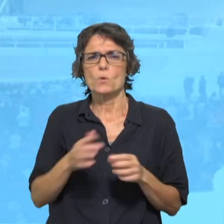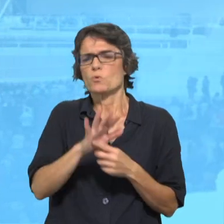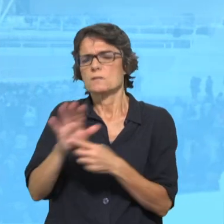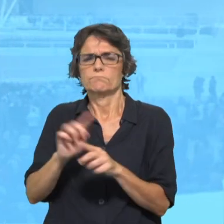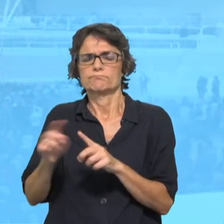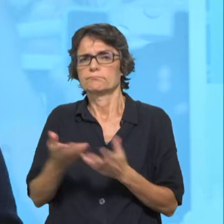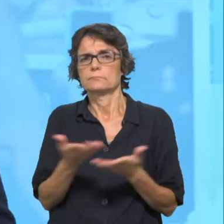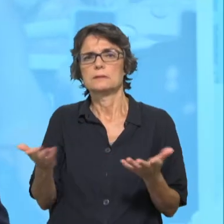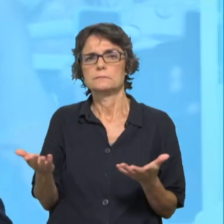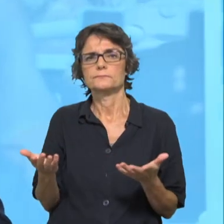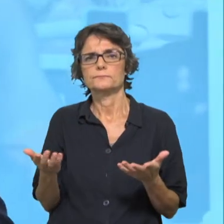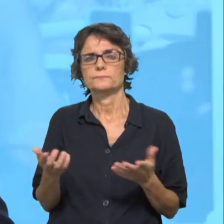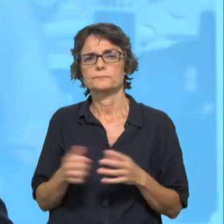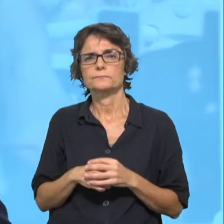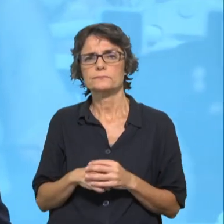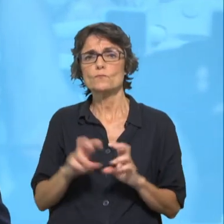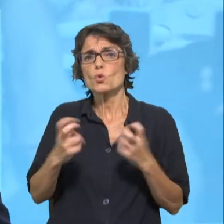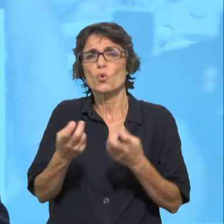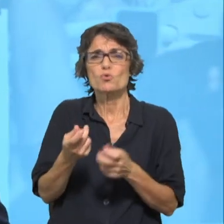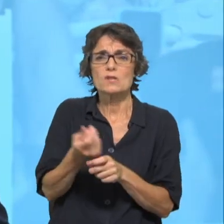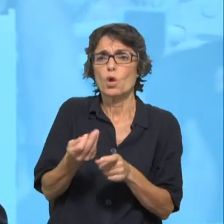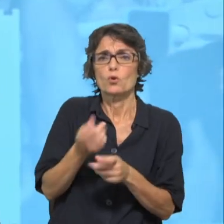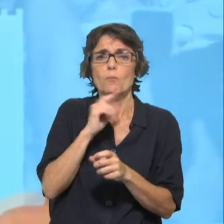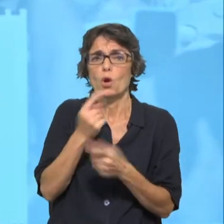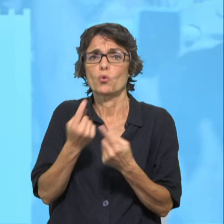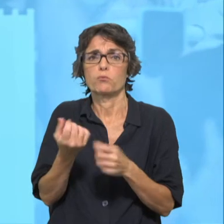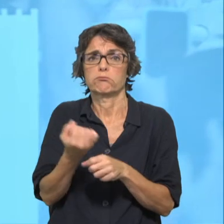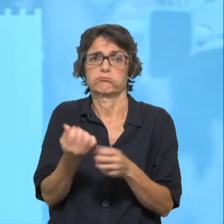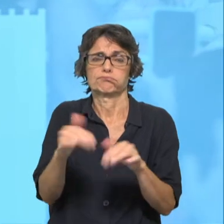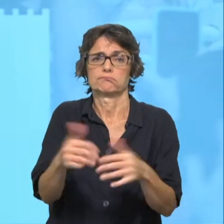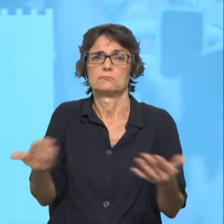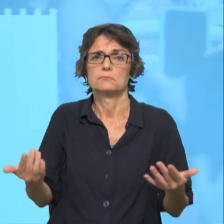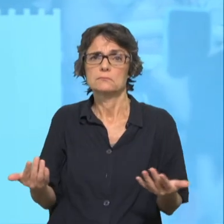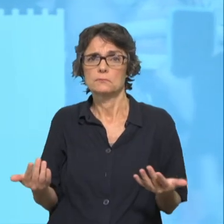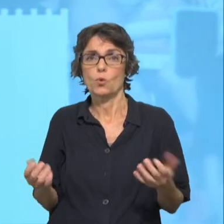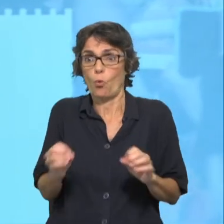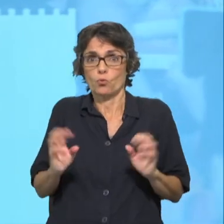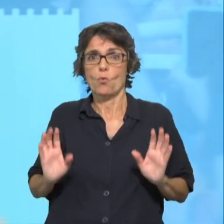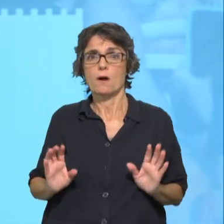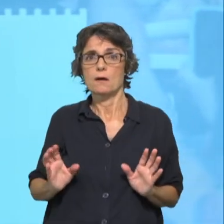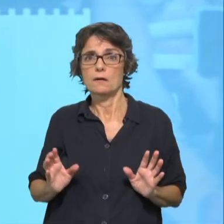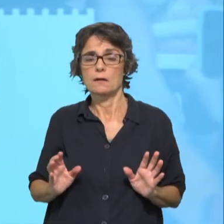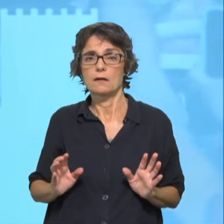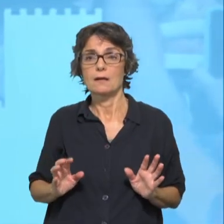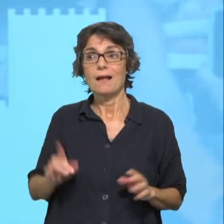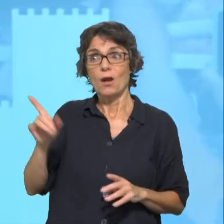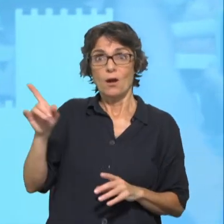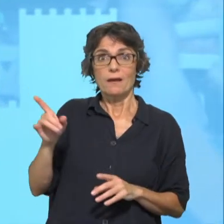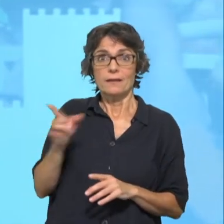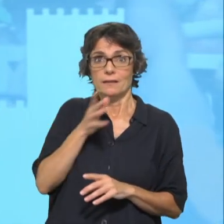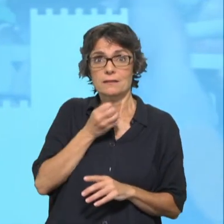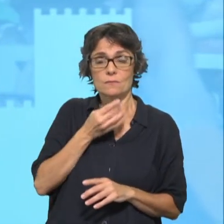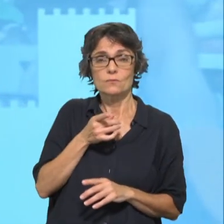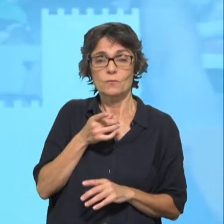ou que não existem, não é? E assim por diante. Portanto, como dizia o Otávio, o direito canónico vai